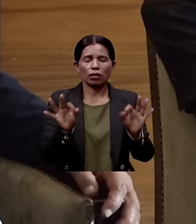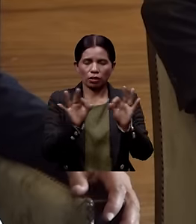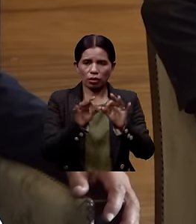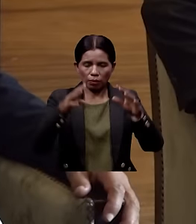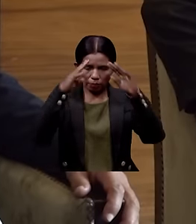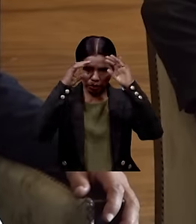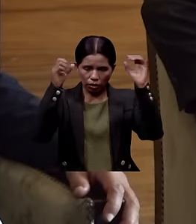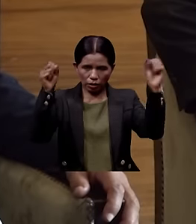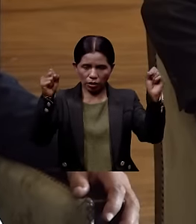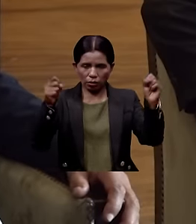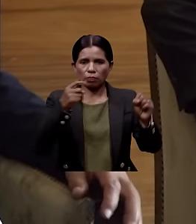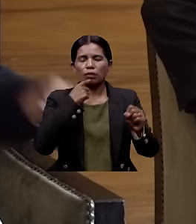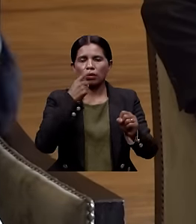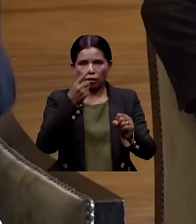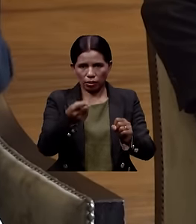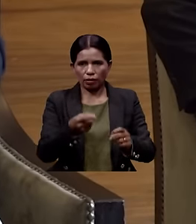presidente mozo ende